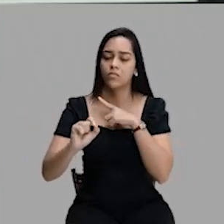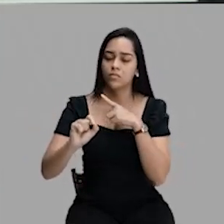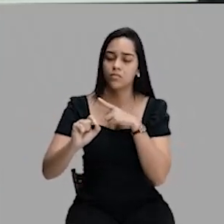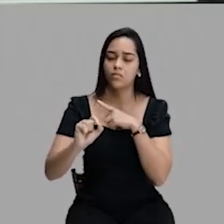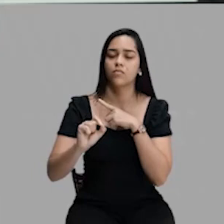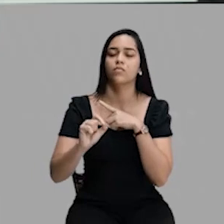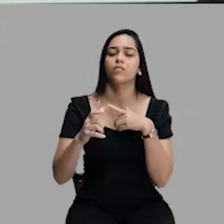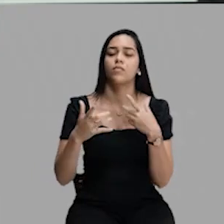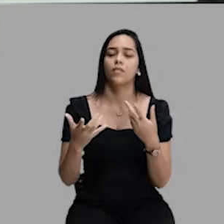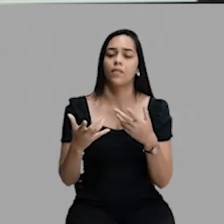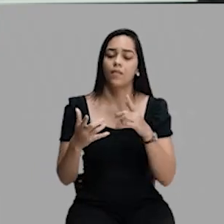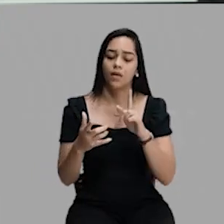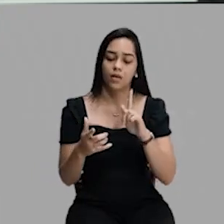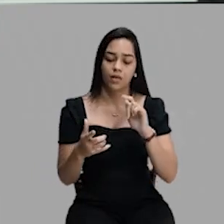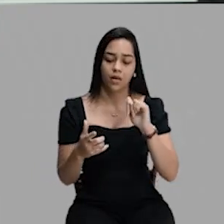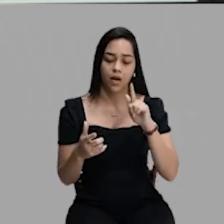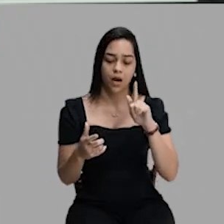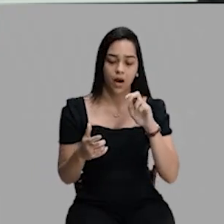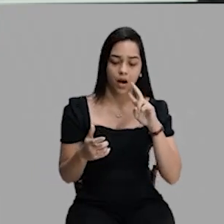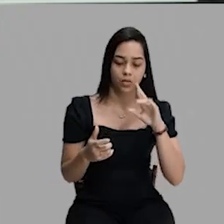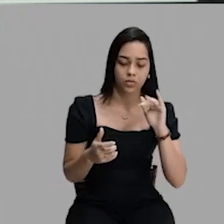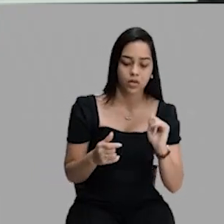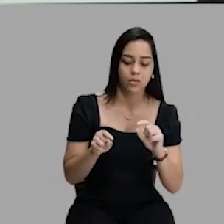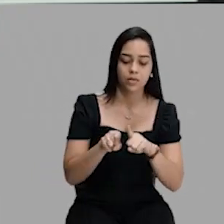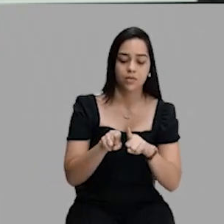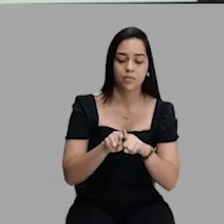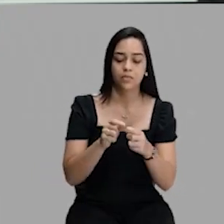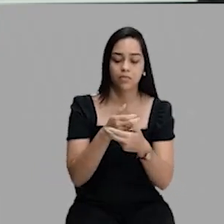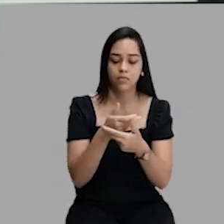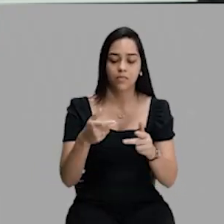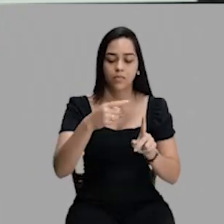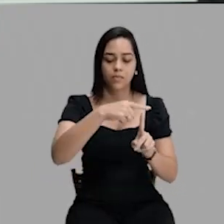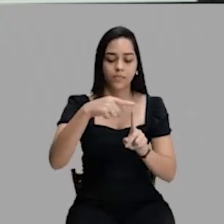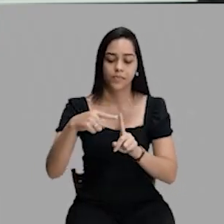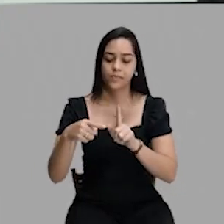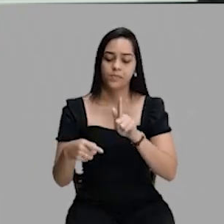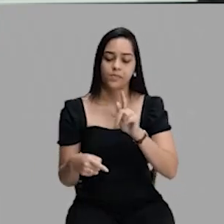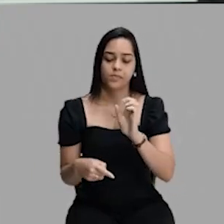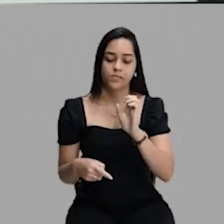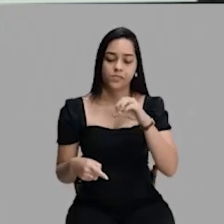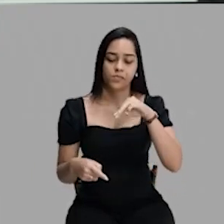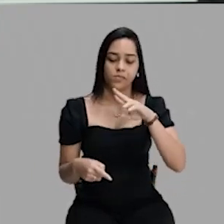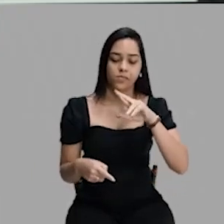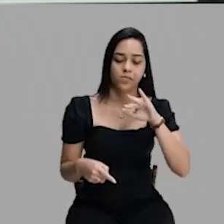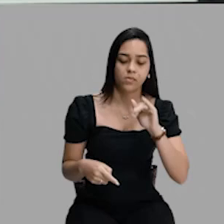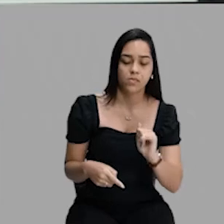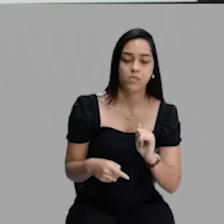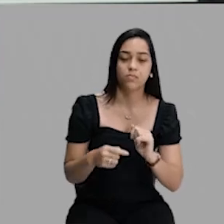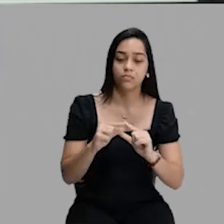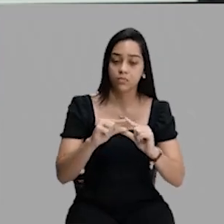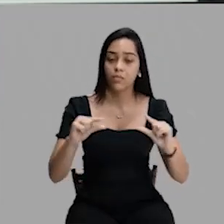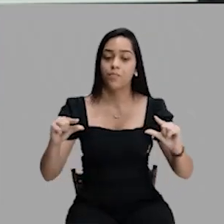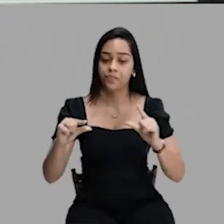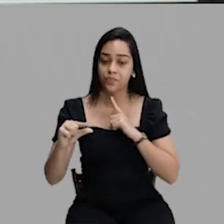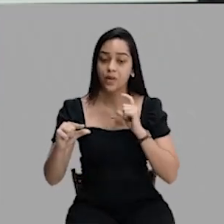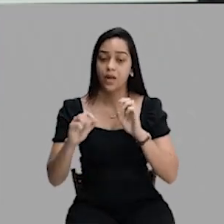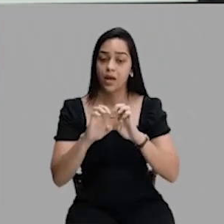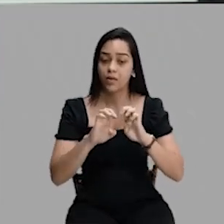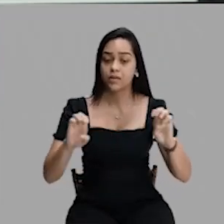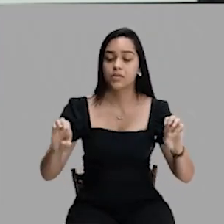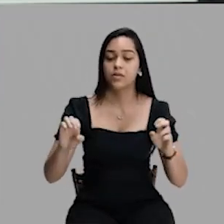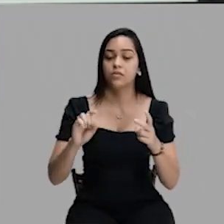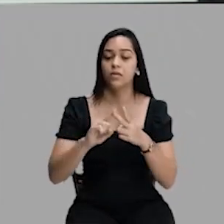esse trato da álgebra, né, em elementos da geometria. Tá? Então, reta para a gente aqui tem